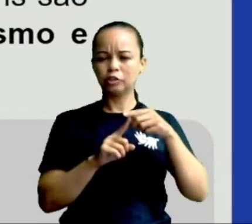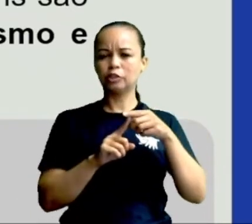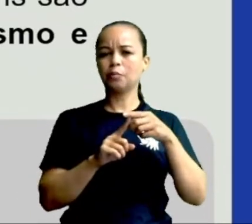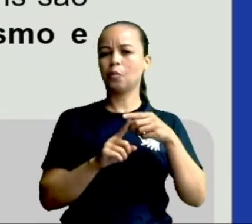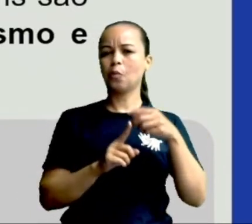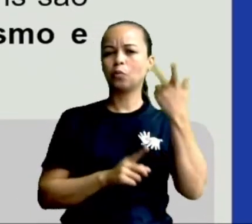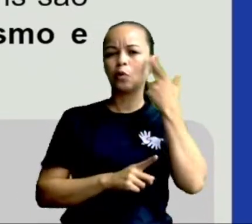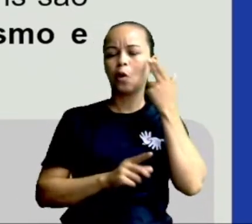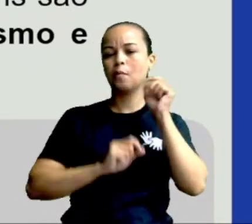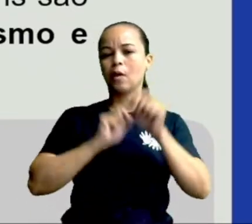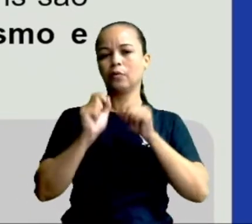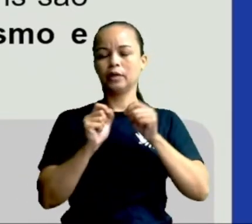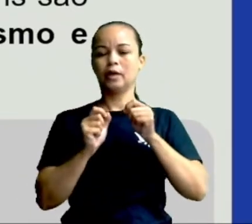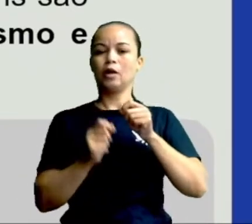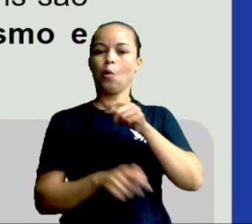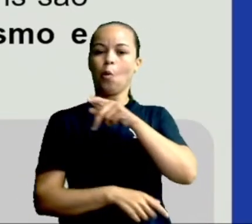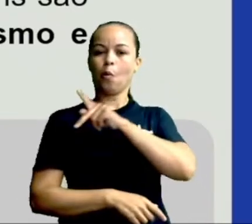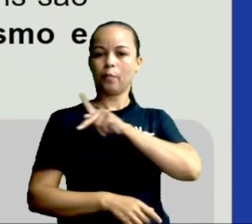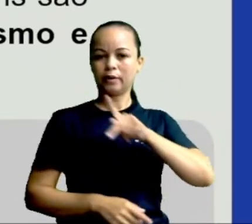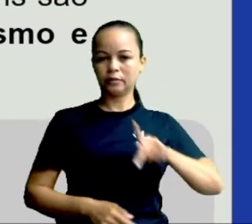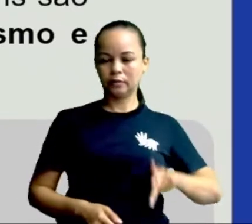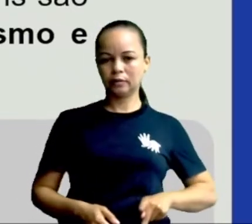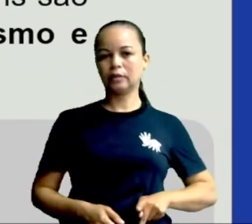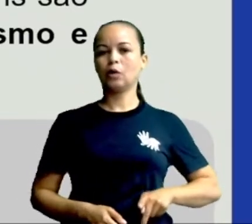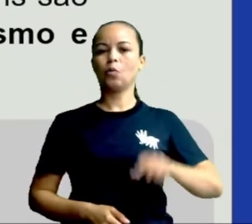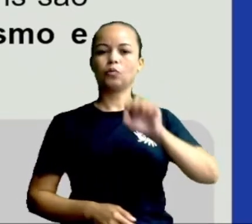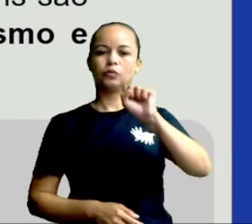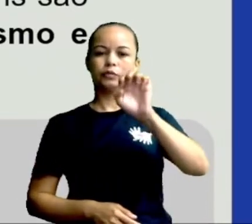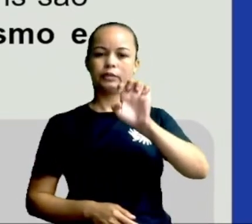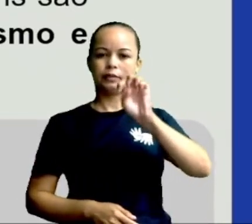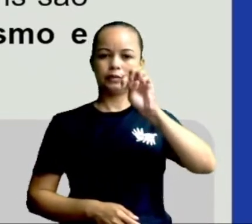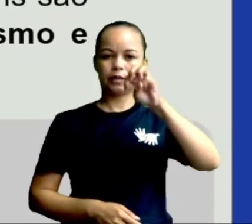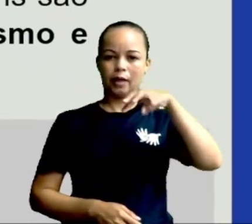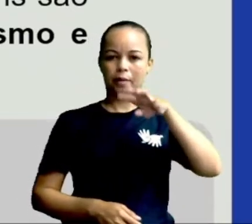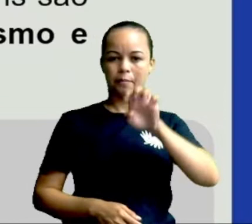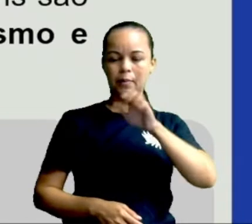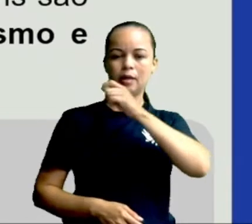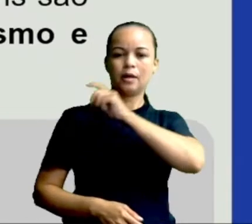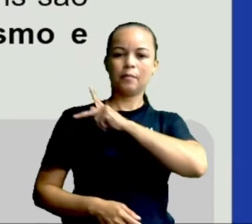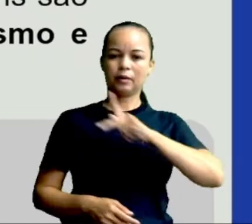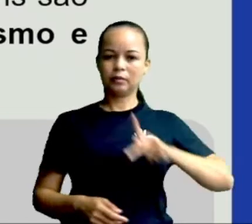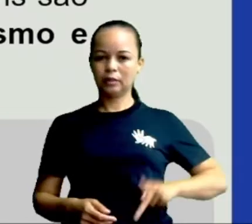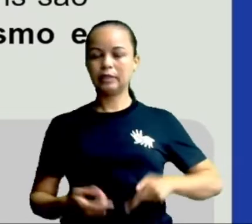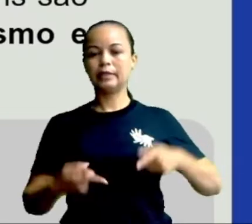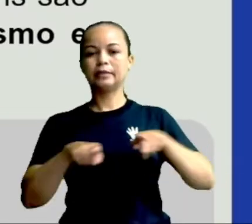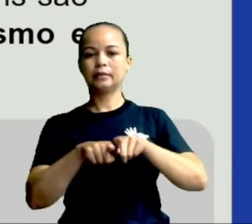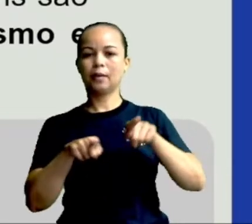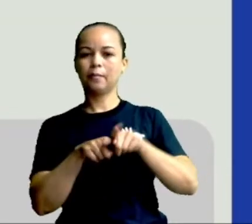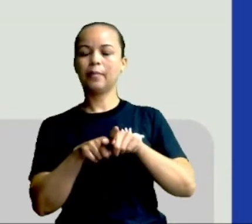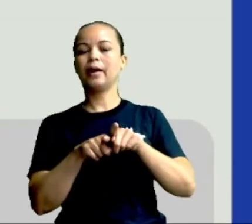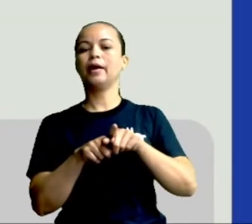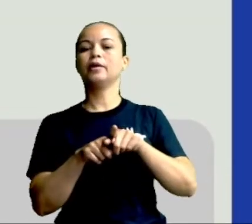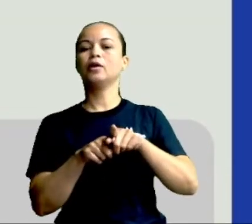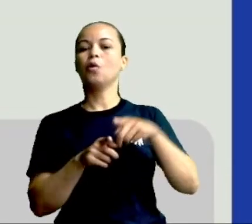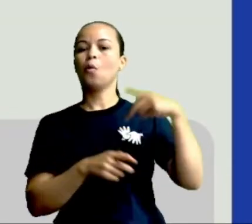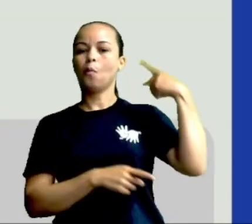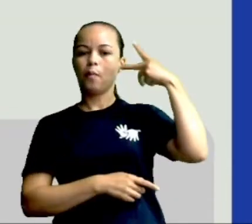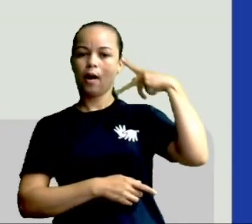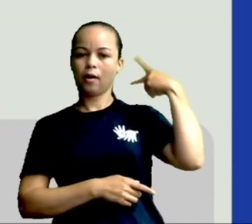comuns são o presidencialismo o semipresidencialismo e o parlamentarismo tá